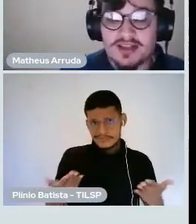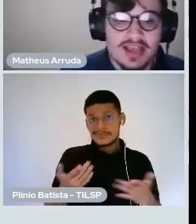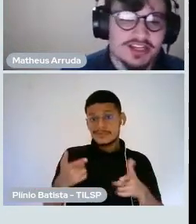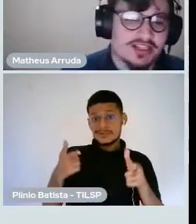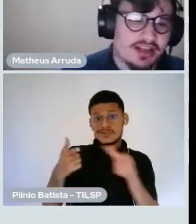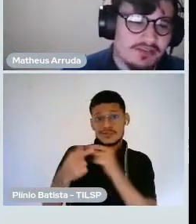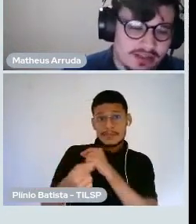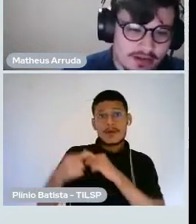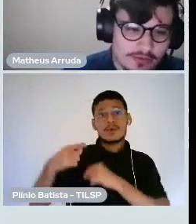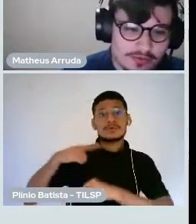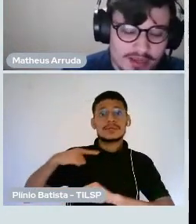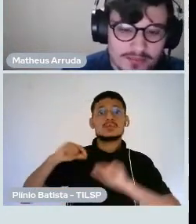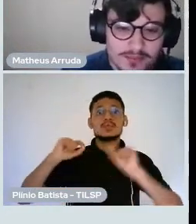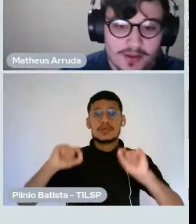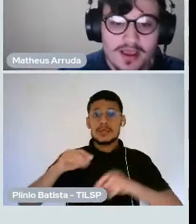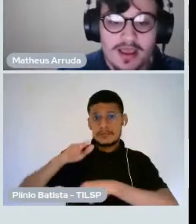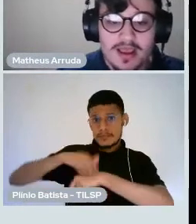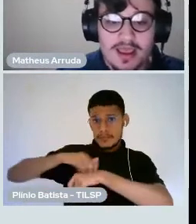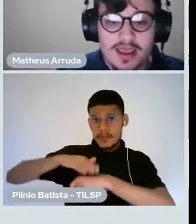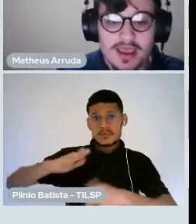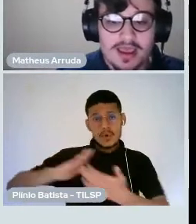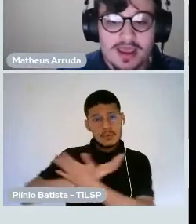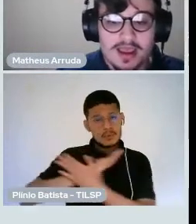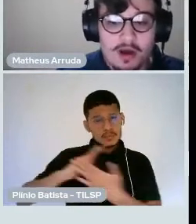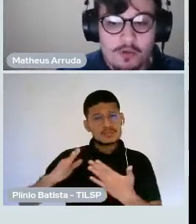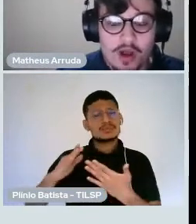ele vai enfrentar, e já está enfrentando há algum tempo,